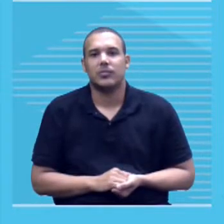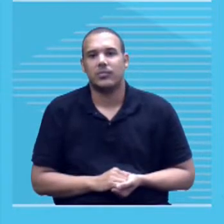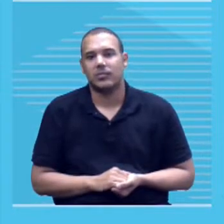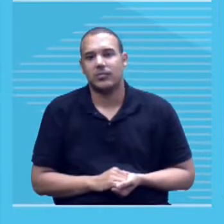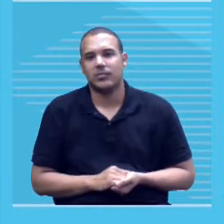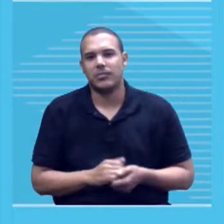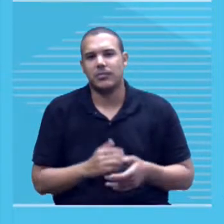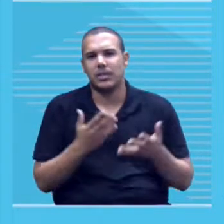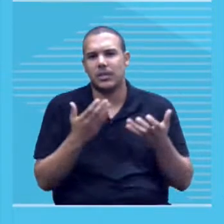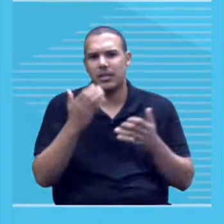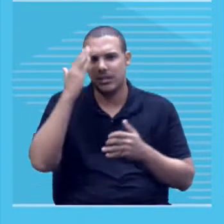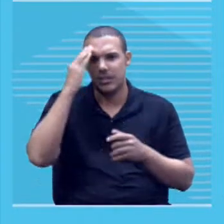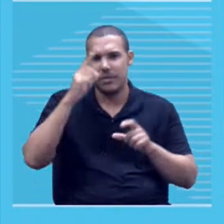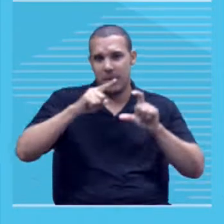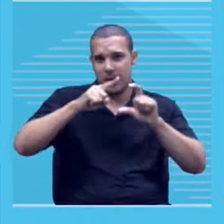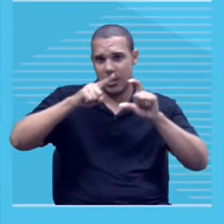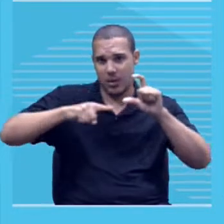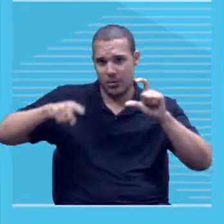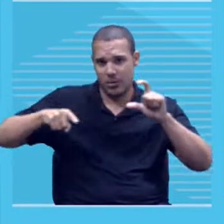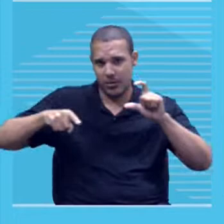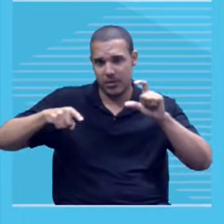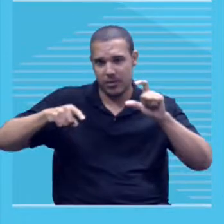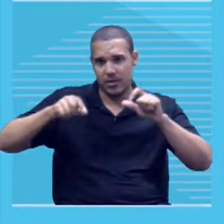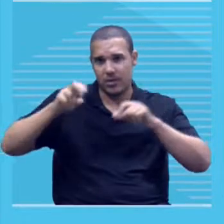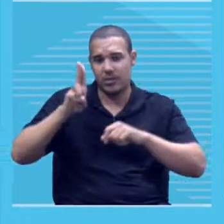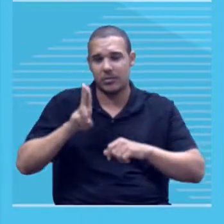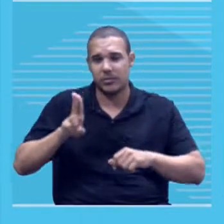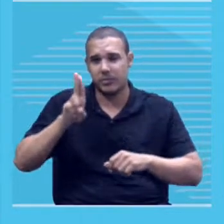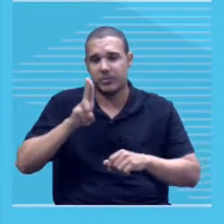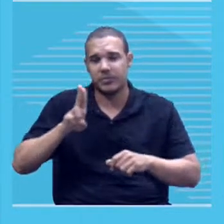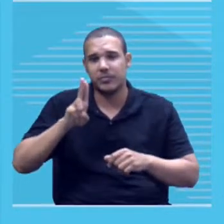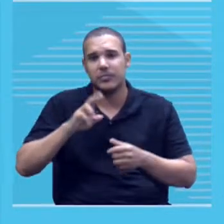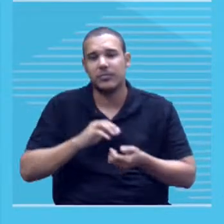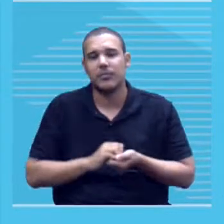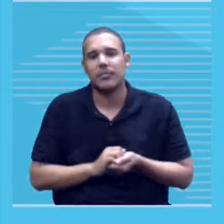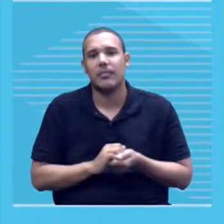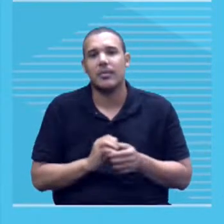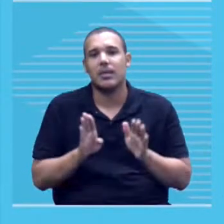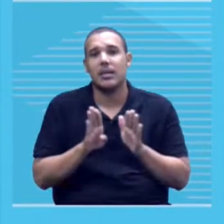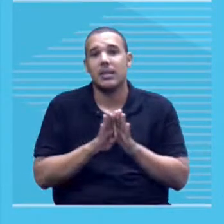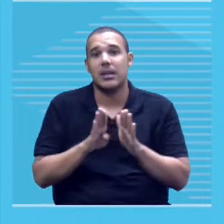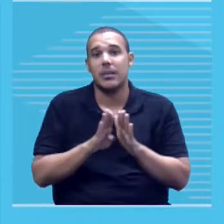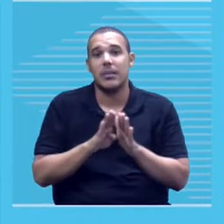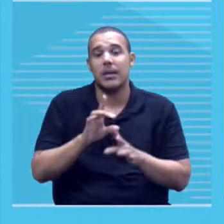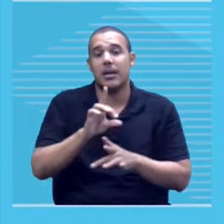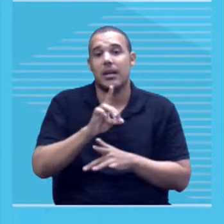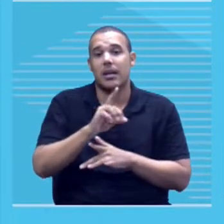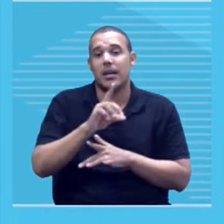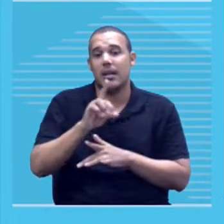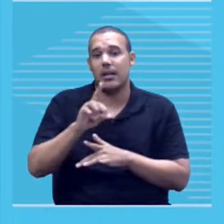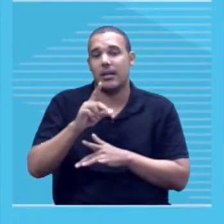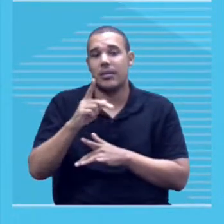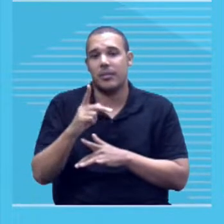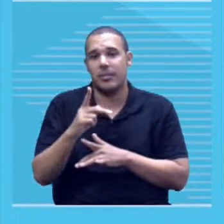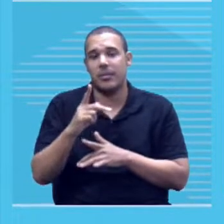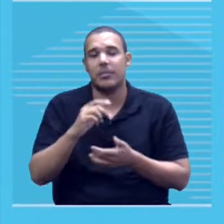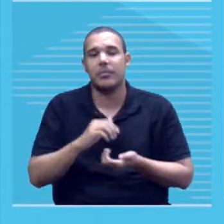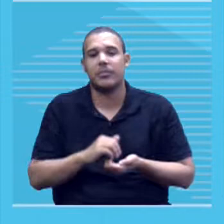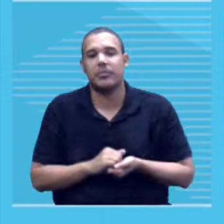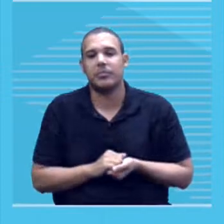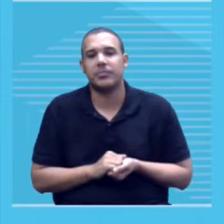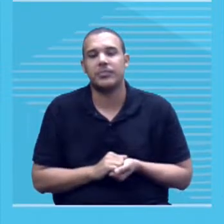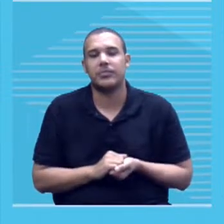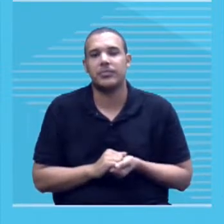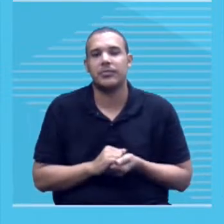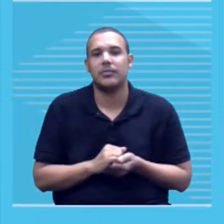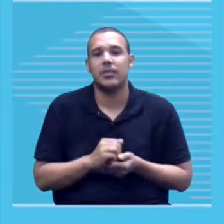Eu quero saber a corrente que ele vai estar gerando na situação, mas a DDP da questão já veio de bom grado, já veio de graça ali nos 110